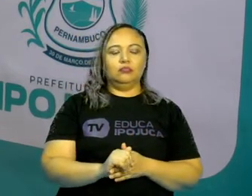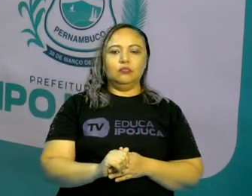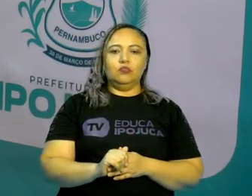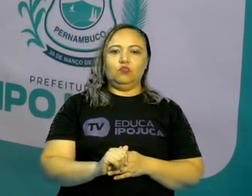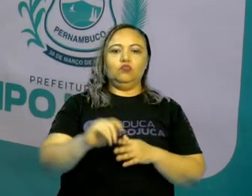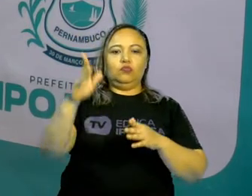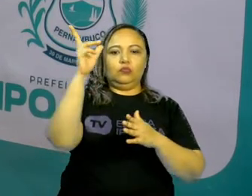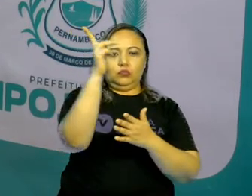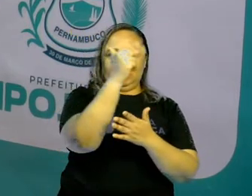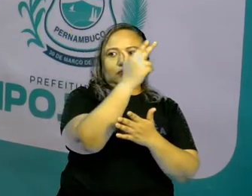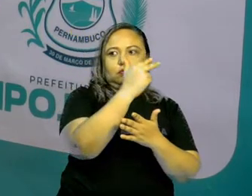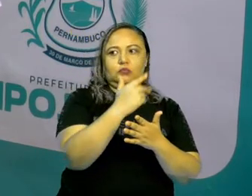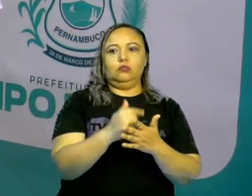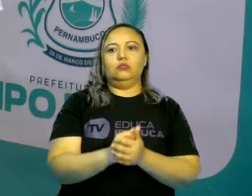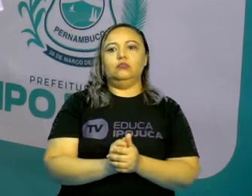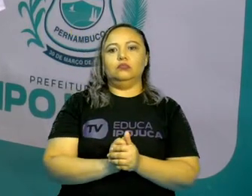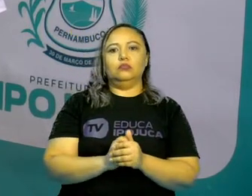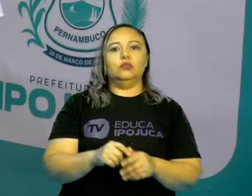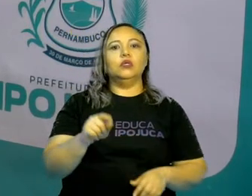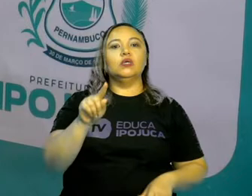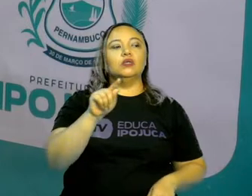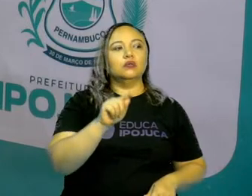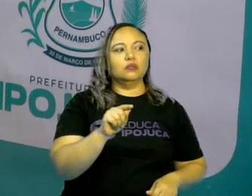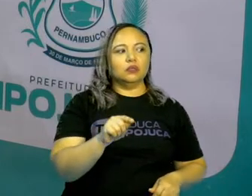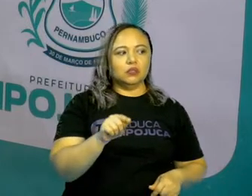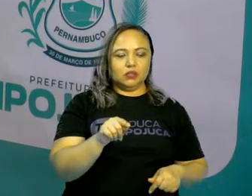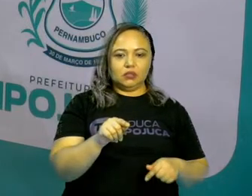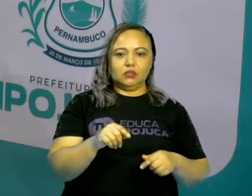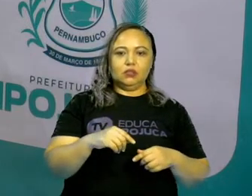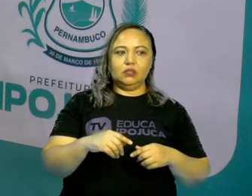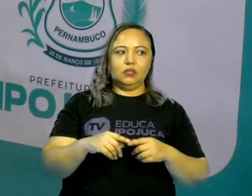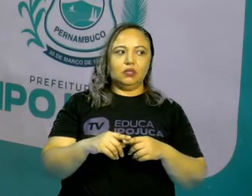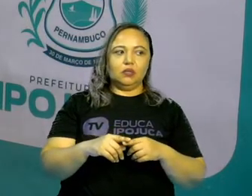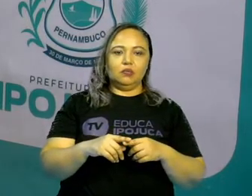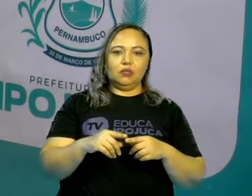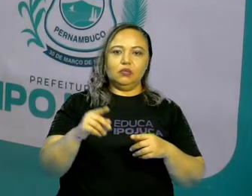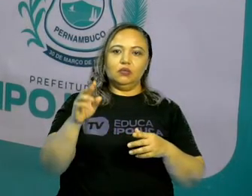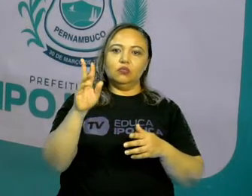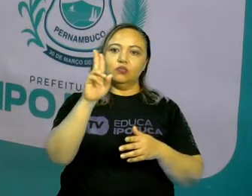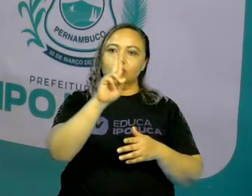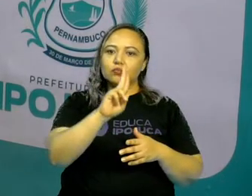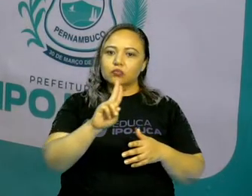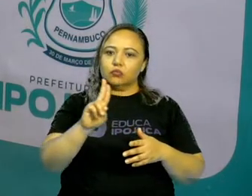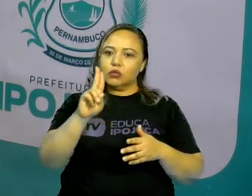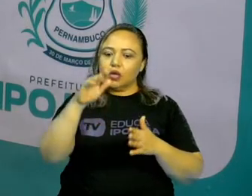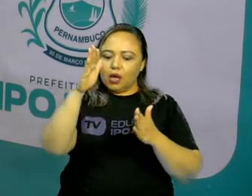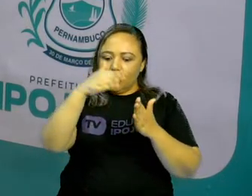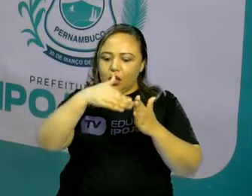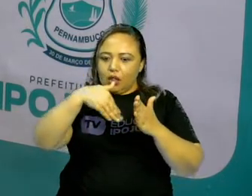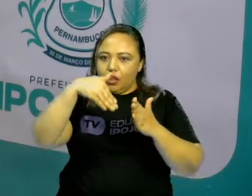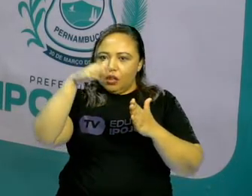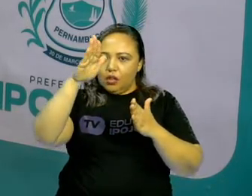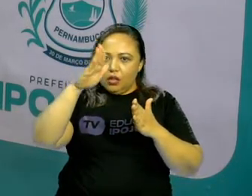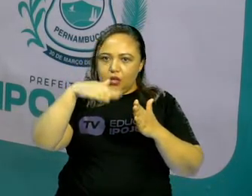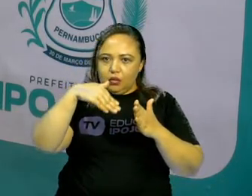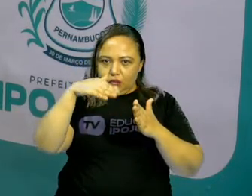régua ou assim, de forma cursiva mesmo. E você vai pintar só